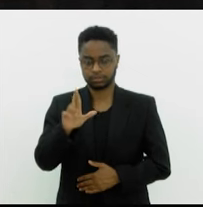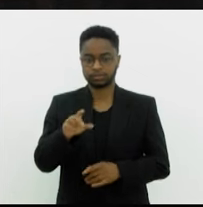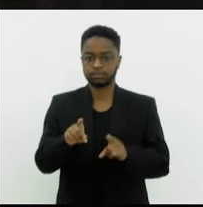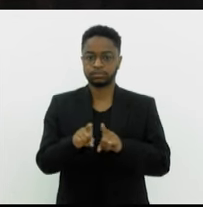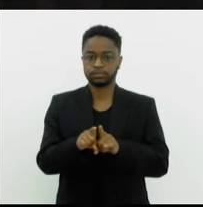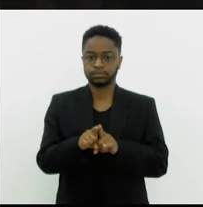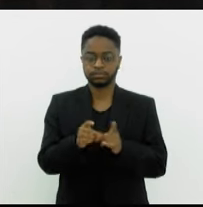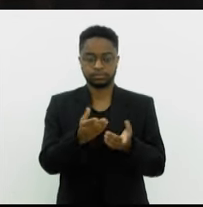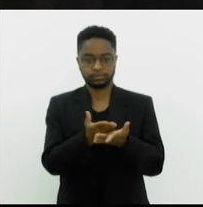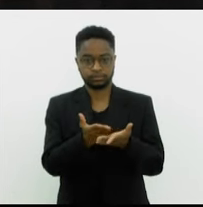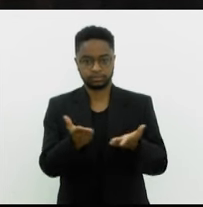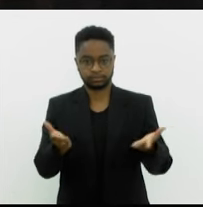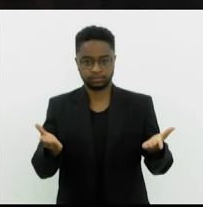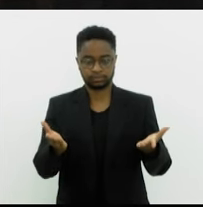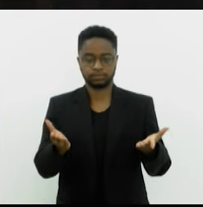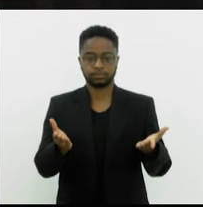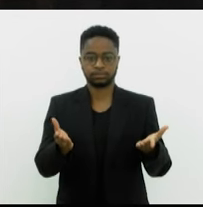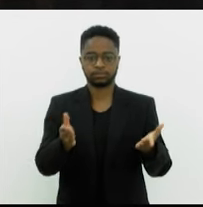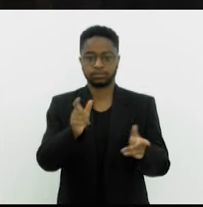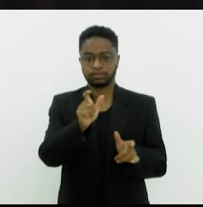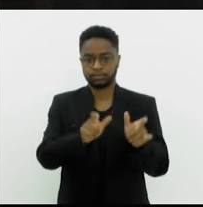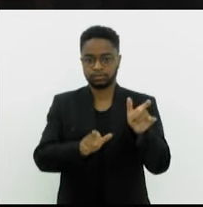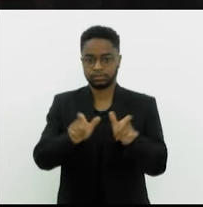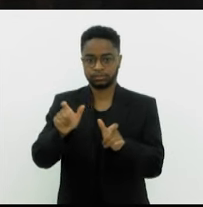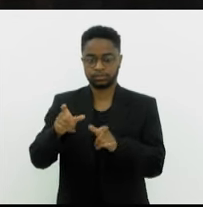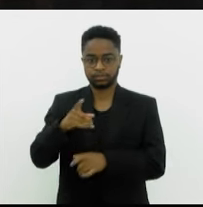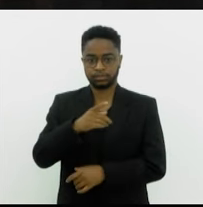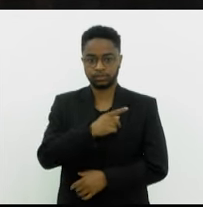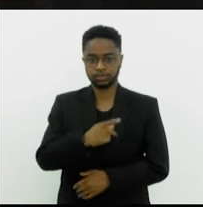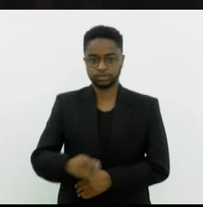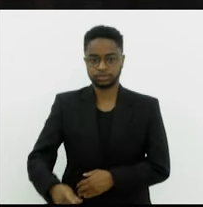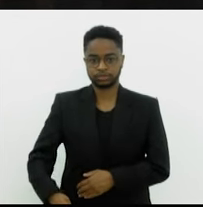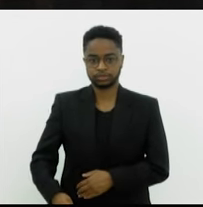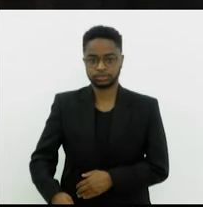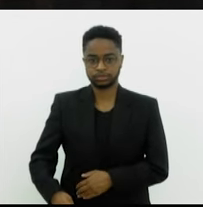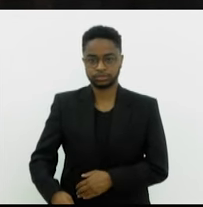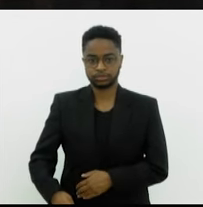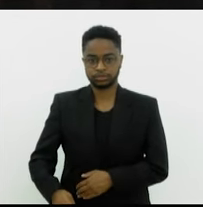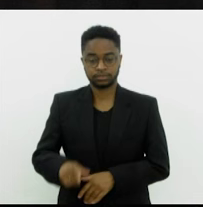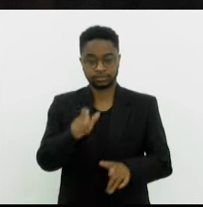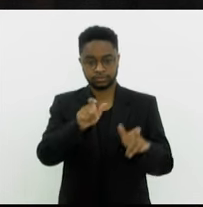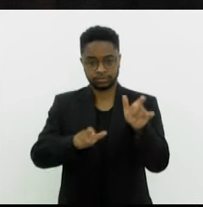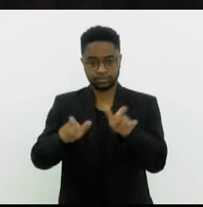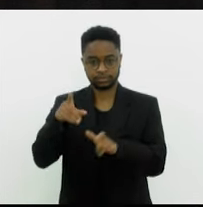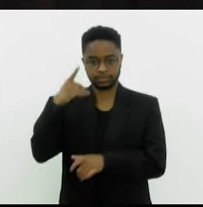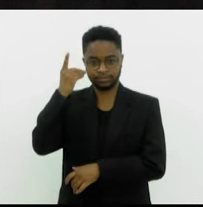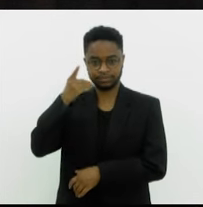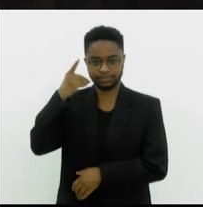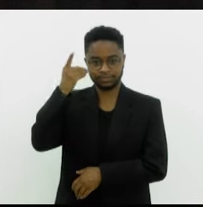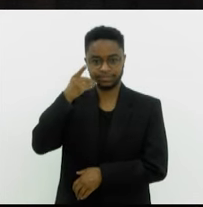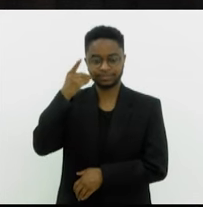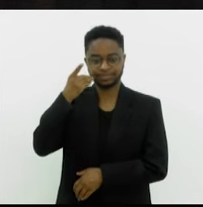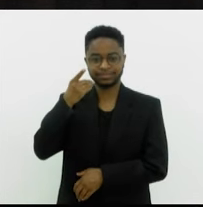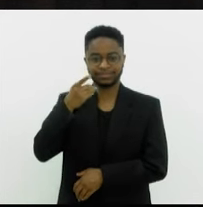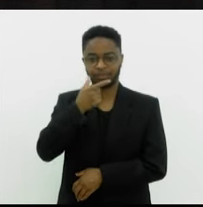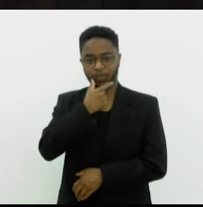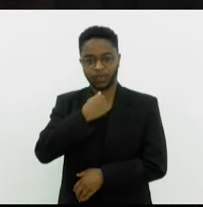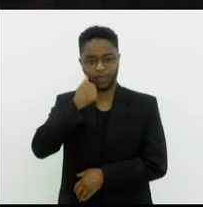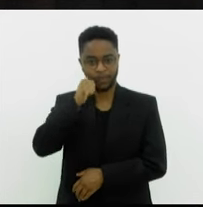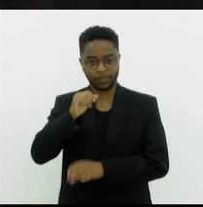senhoras e senhores presidentes, senhoras e senhores deputadas e